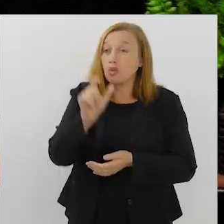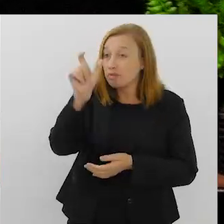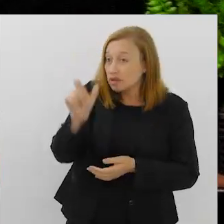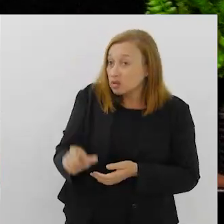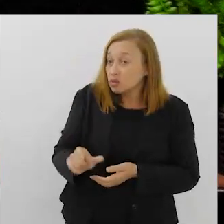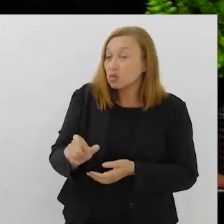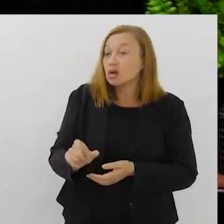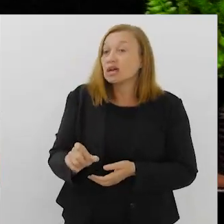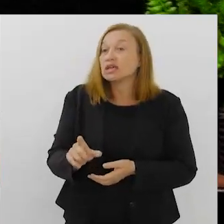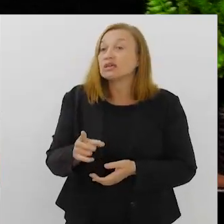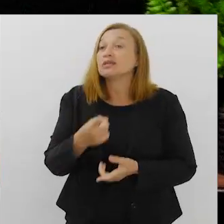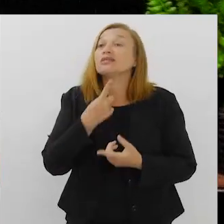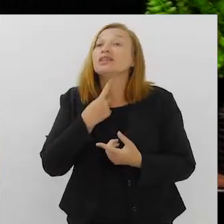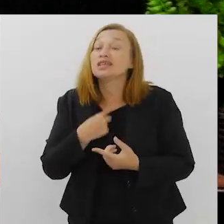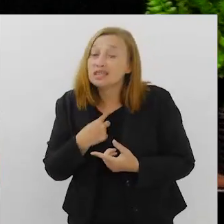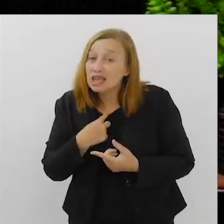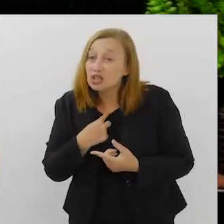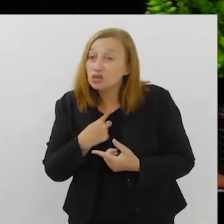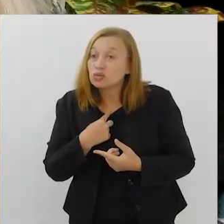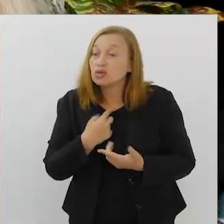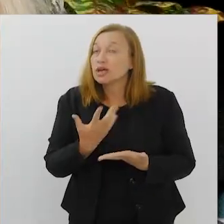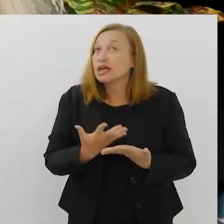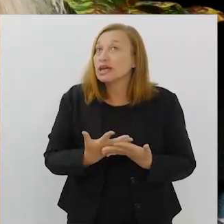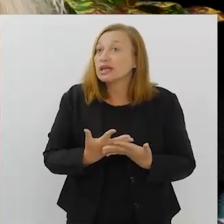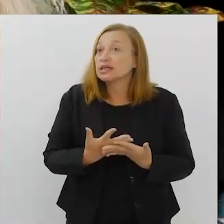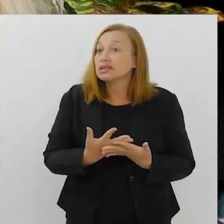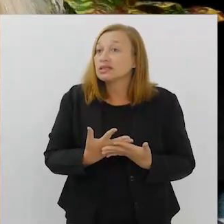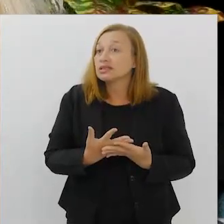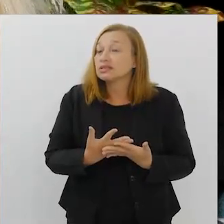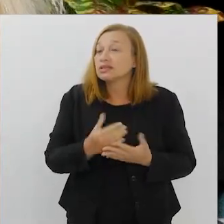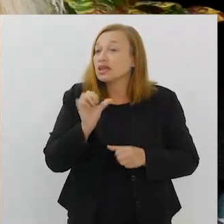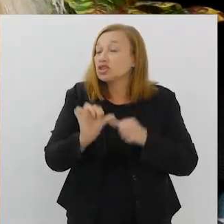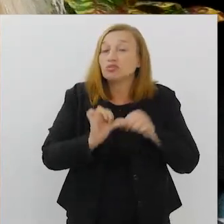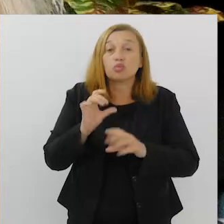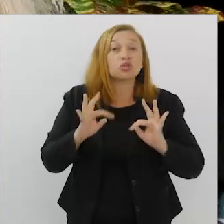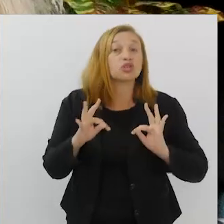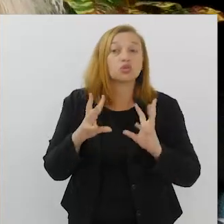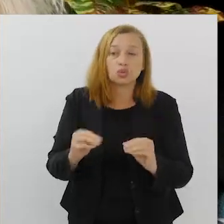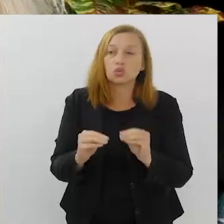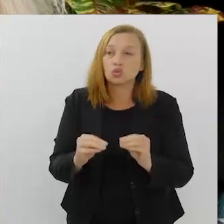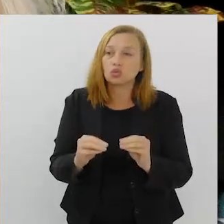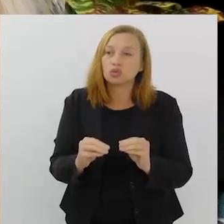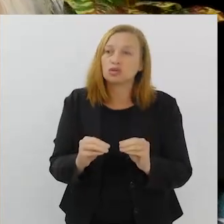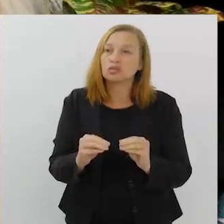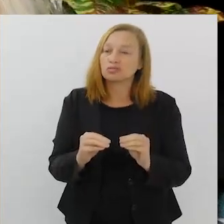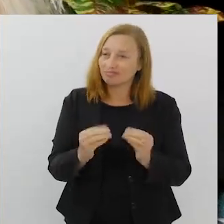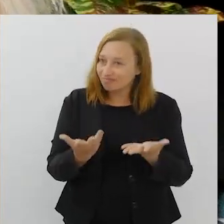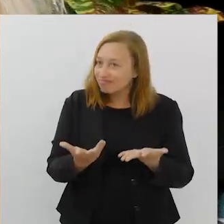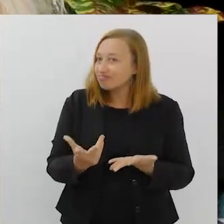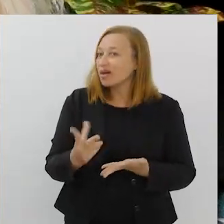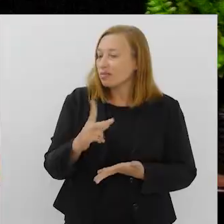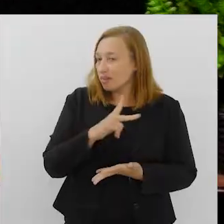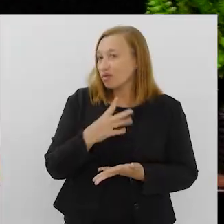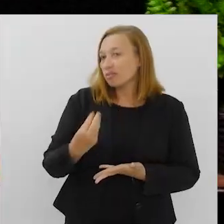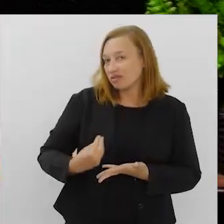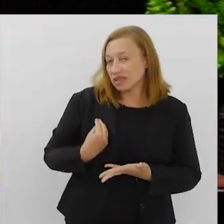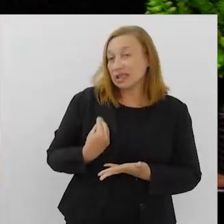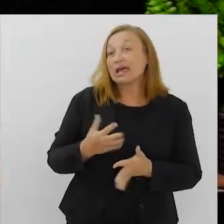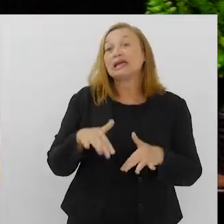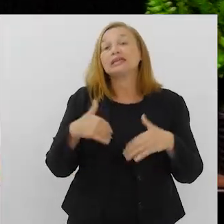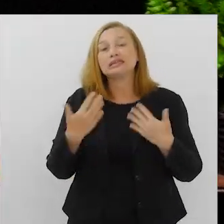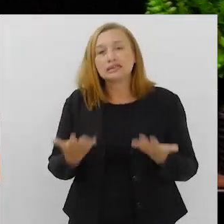direitos, uma pessoa que tem vontades e que tem desejos, a gente muda o curso da nossa própria